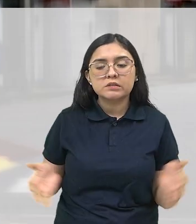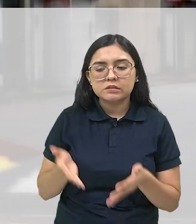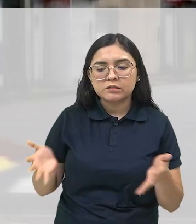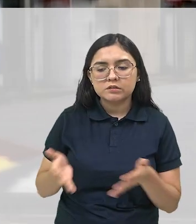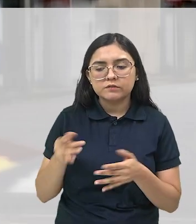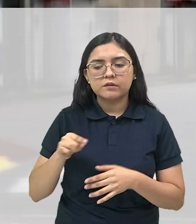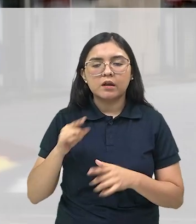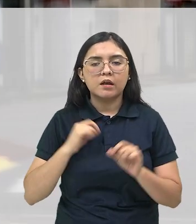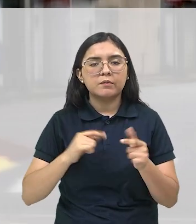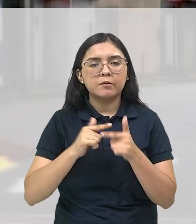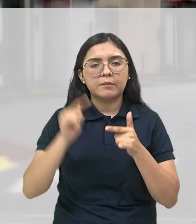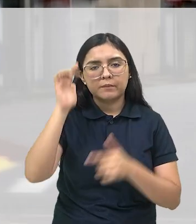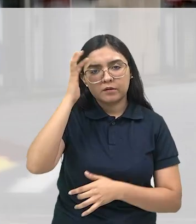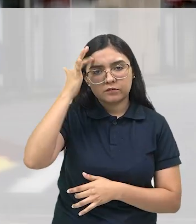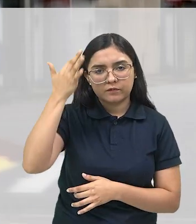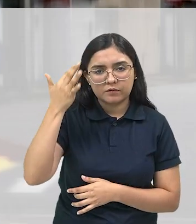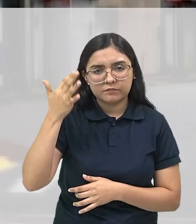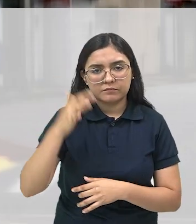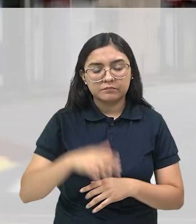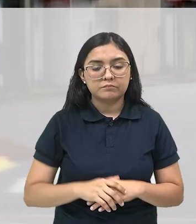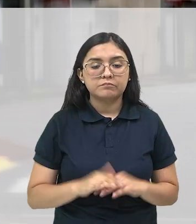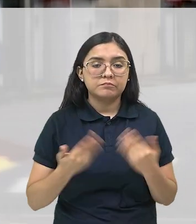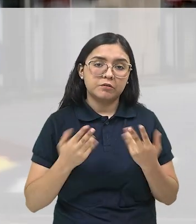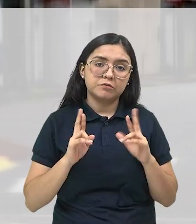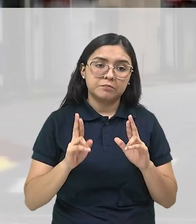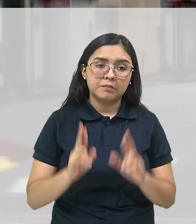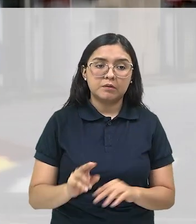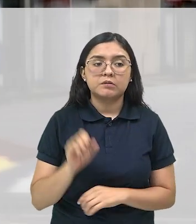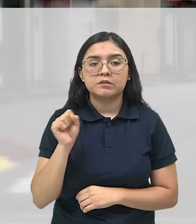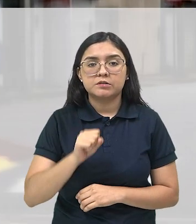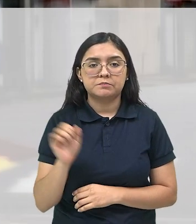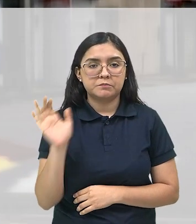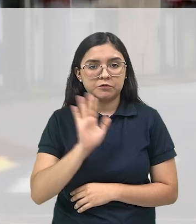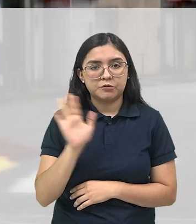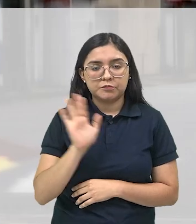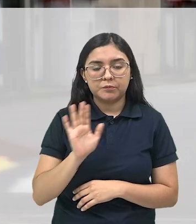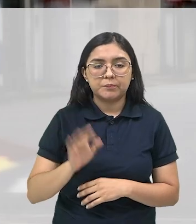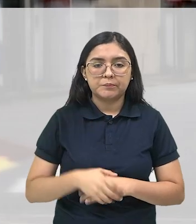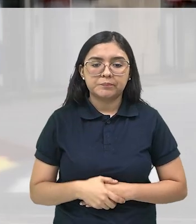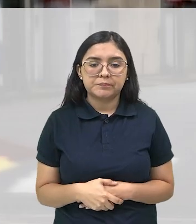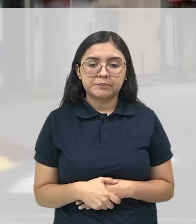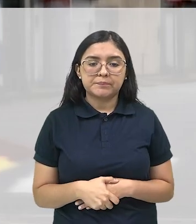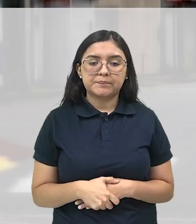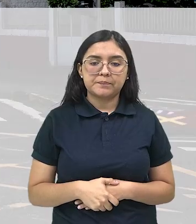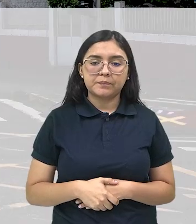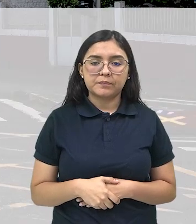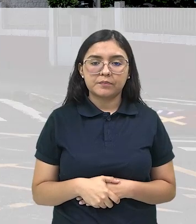resolver algum problema da sua cidade? Espero que sim. Tchau, pessoal!